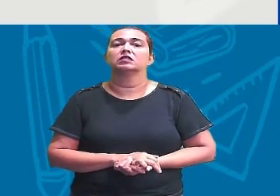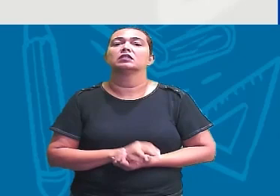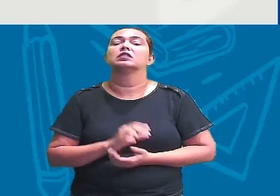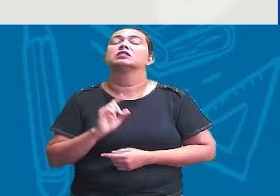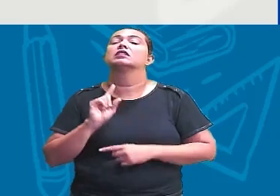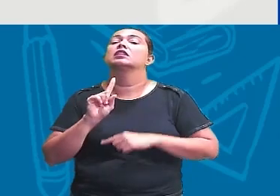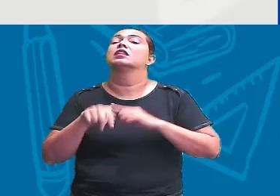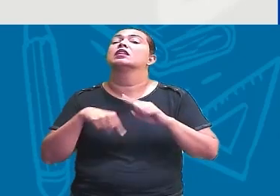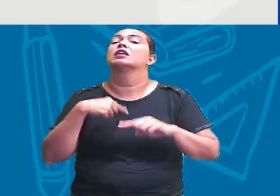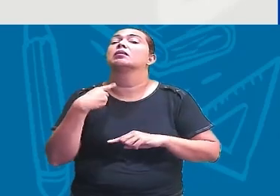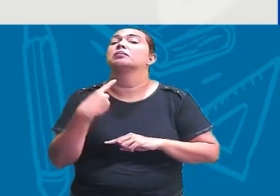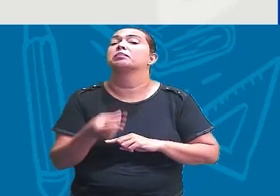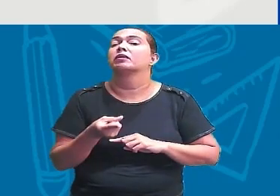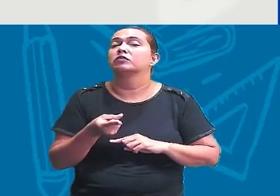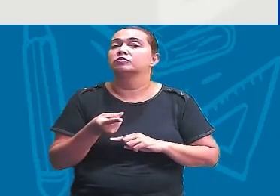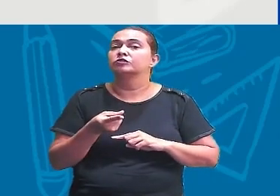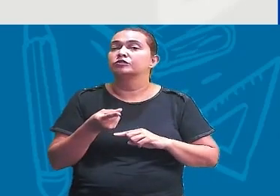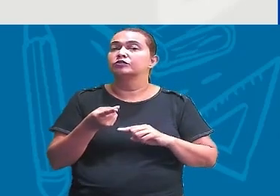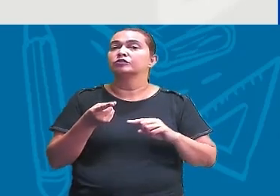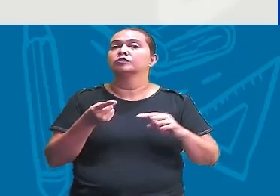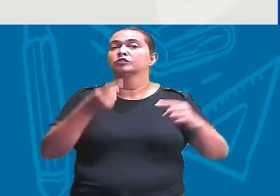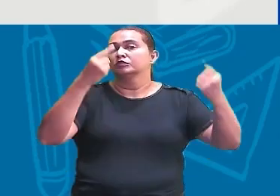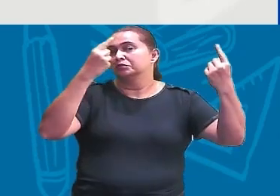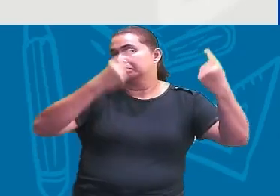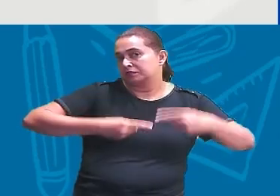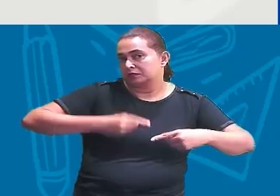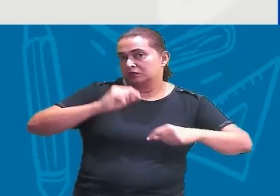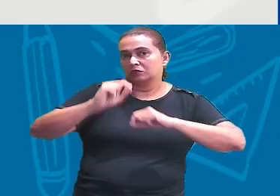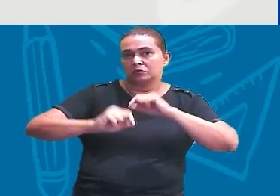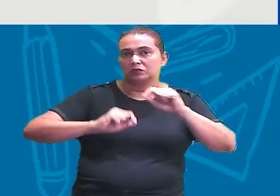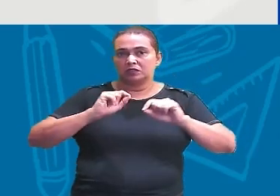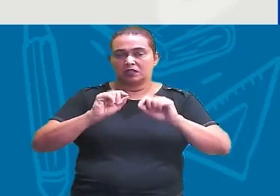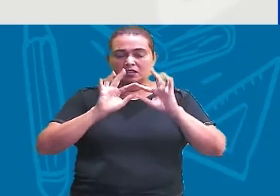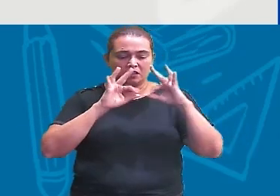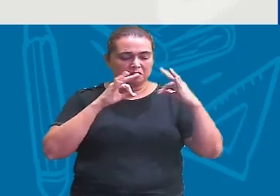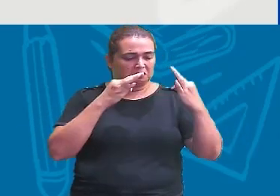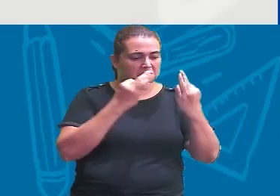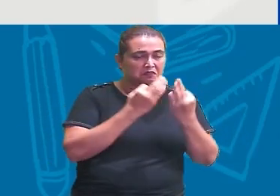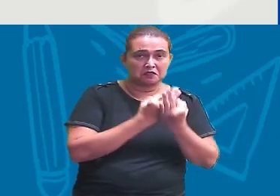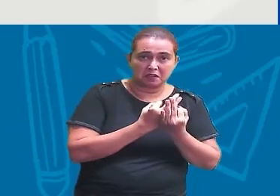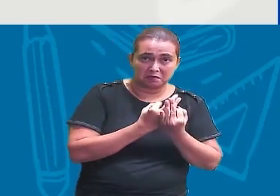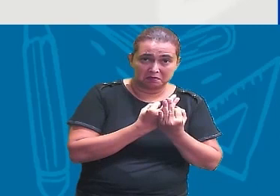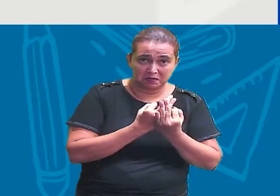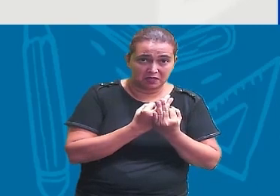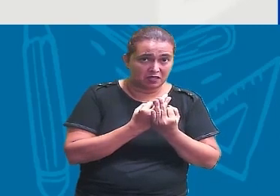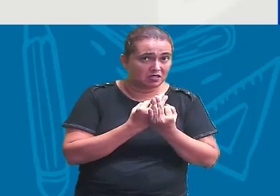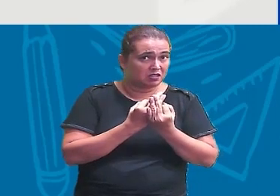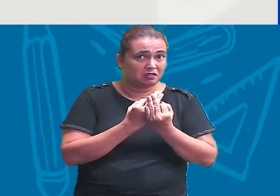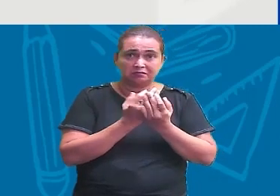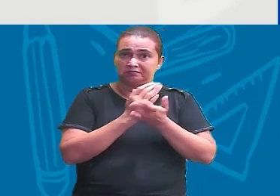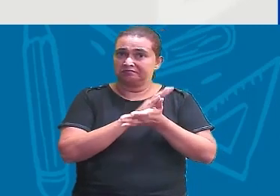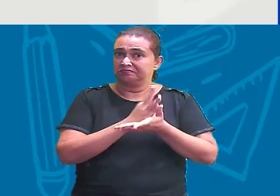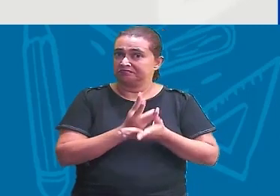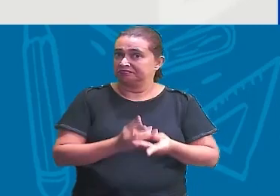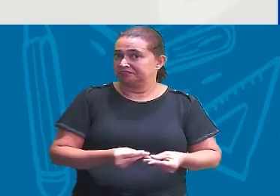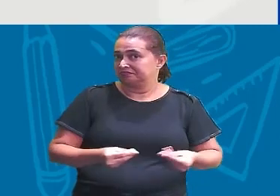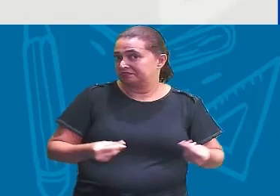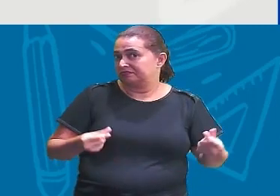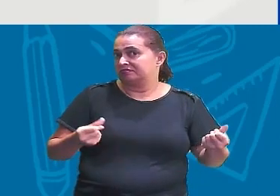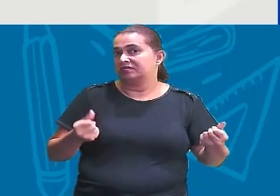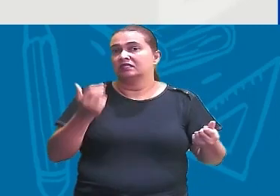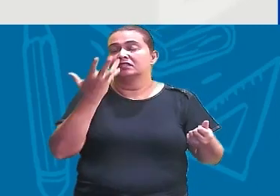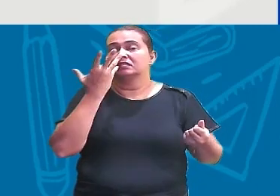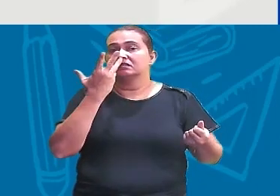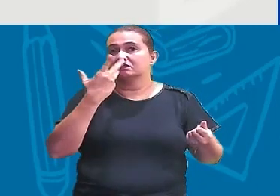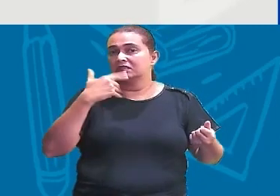Resultados, né, e consequências do conflito. Famílias destruídas e crianças órfãs. Estados Unidos torna-se o país